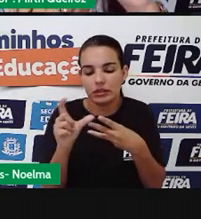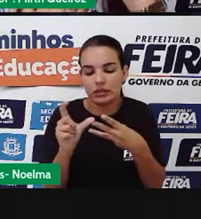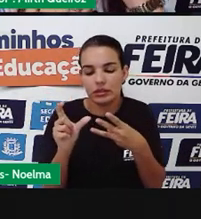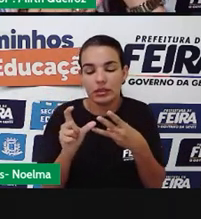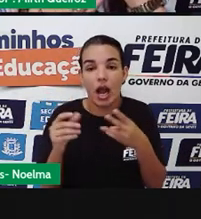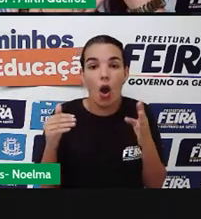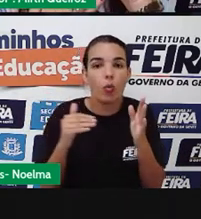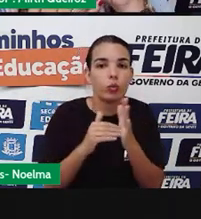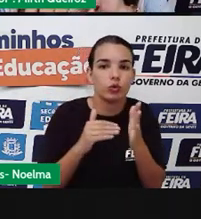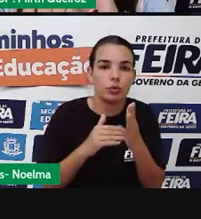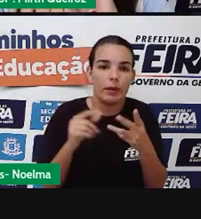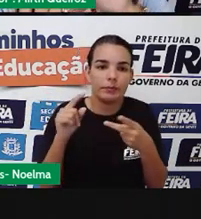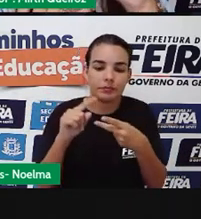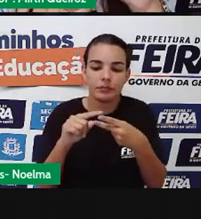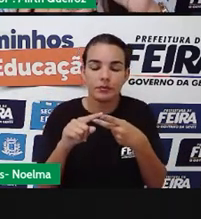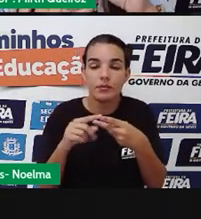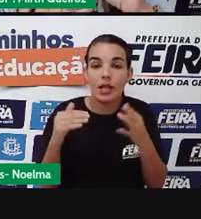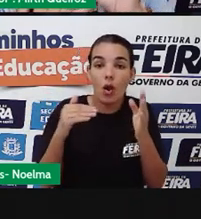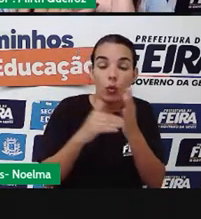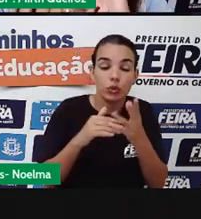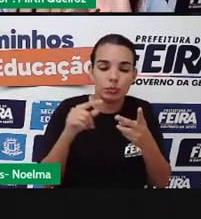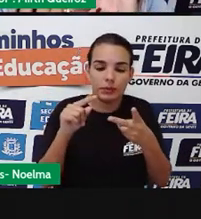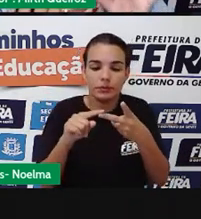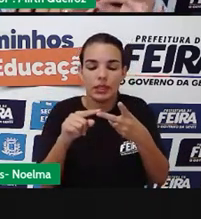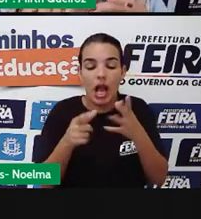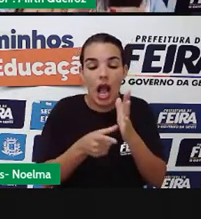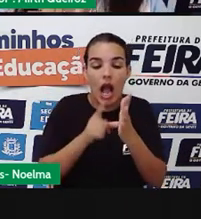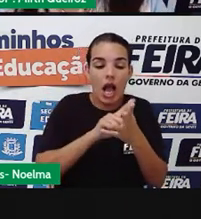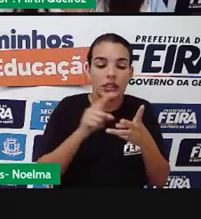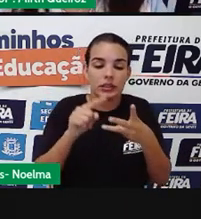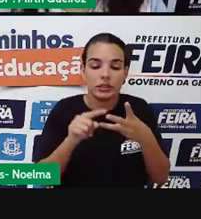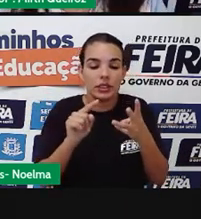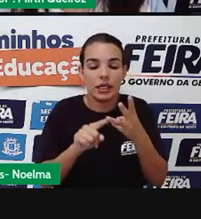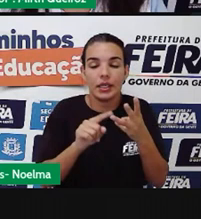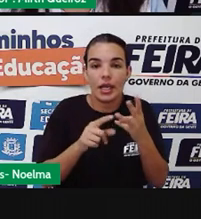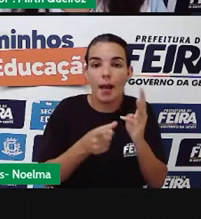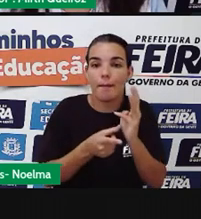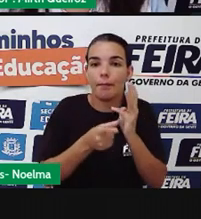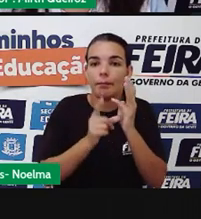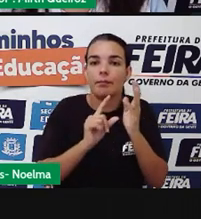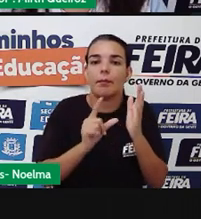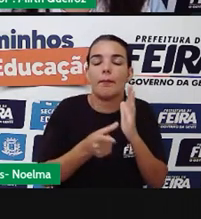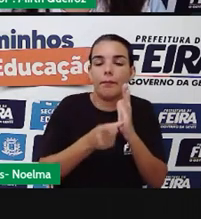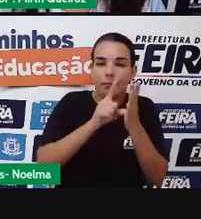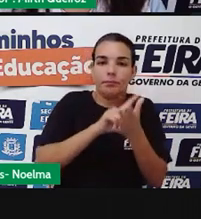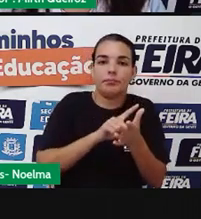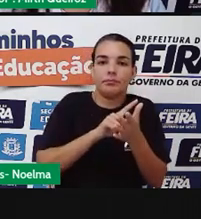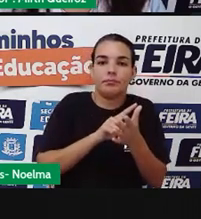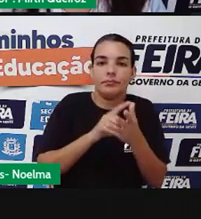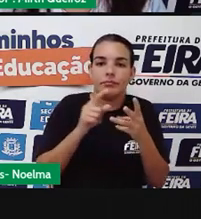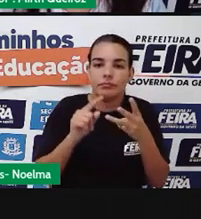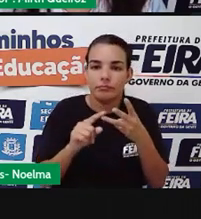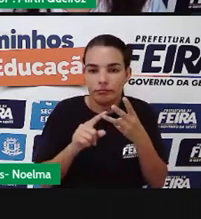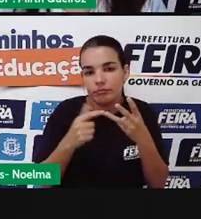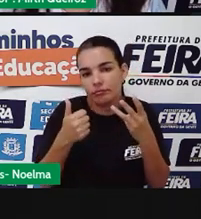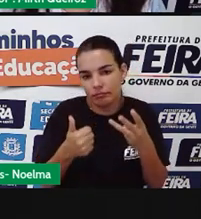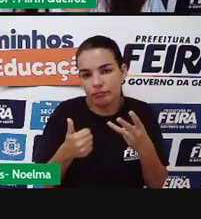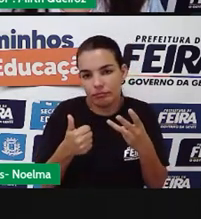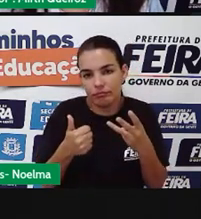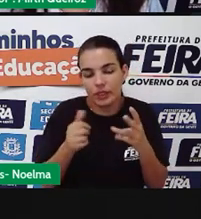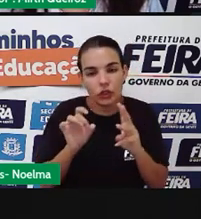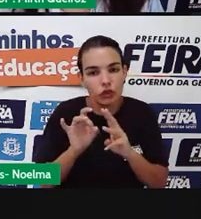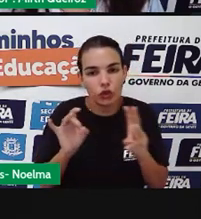últimas: a última, a antepenúltima e a penúltima sílaba. Se você sentir dificuldade